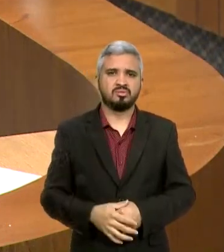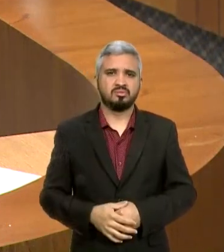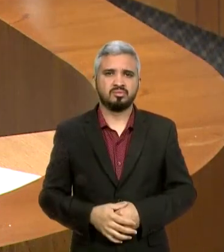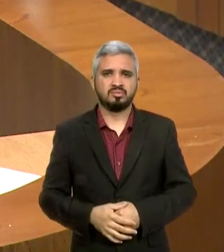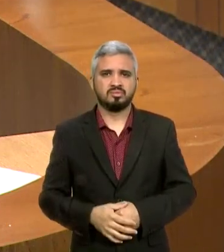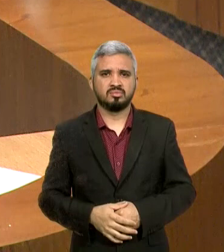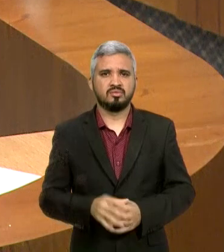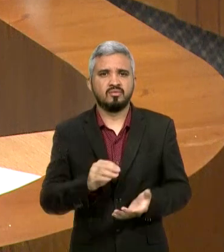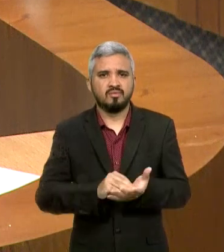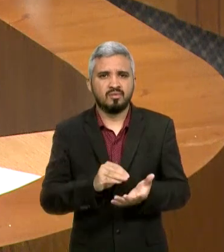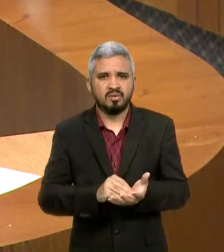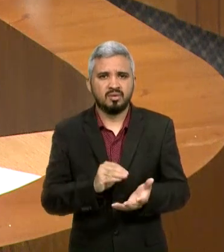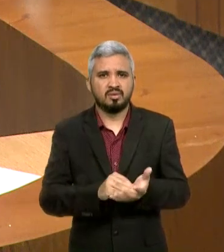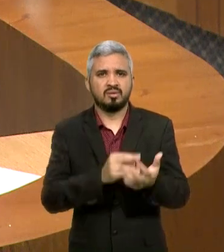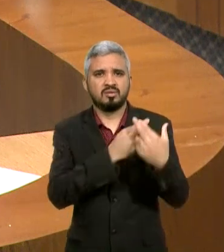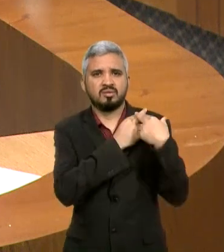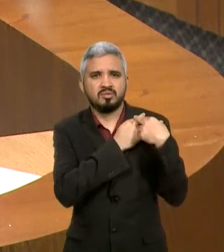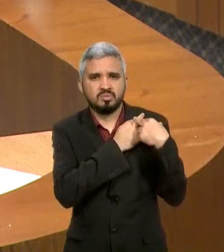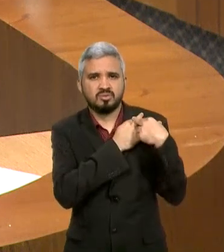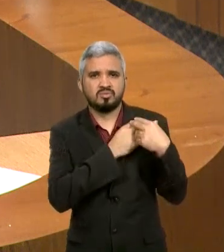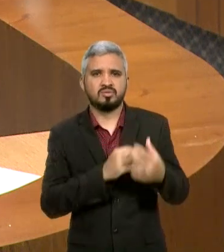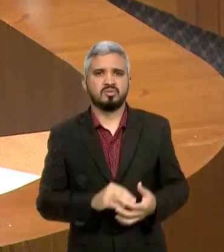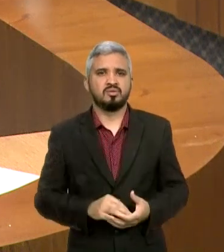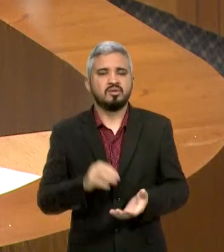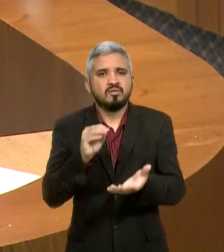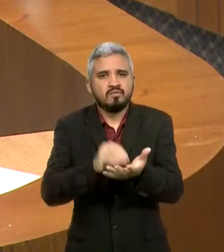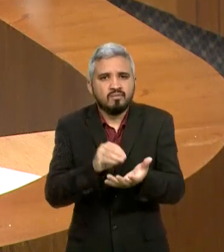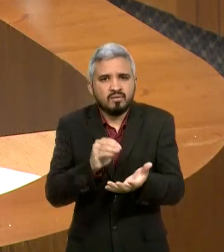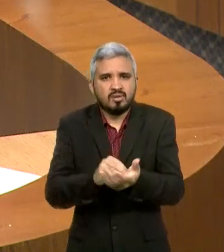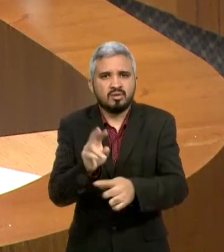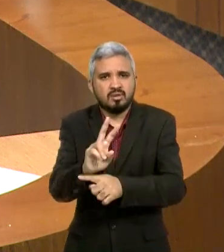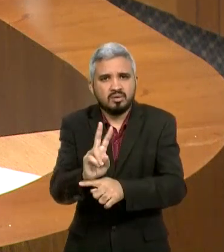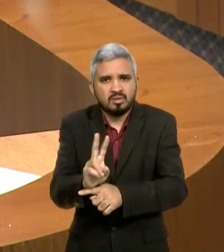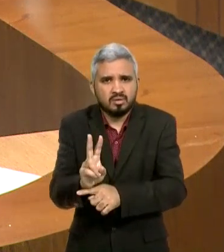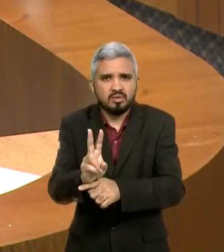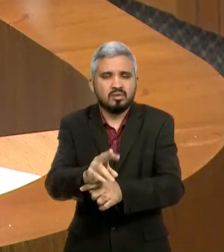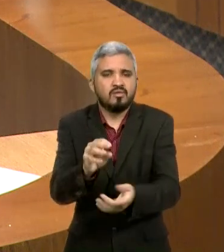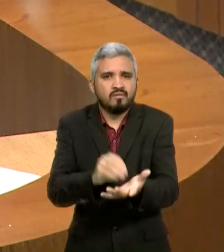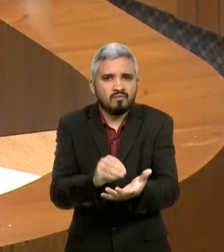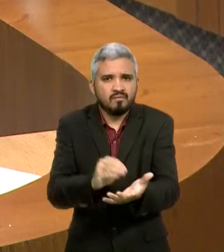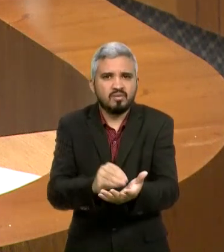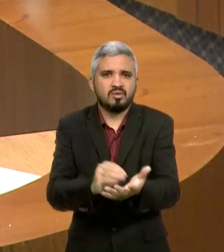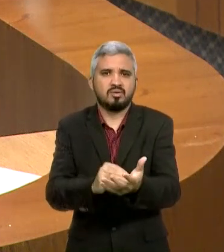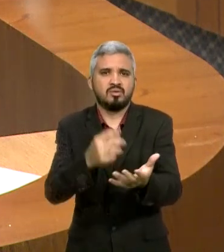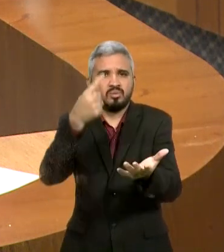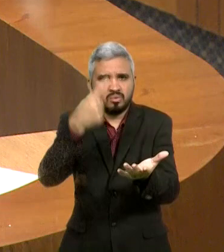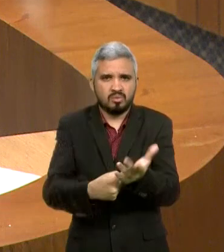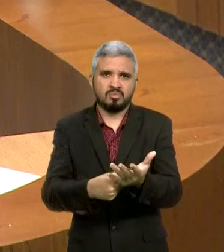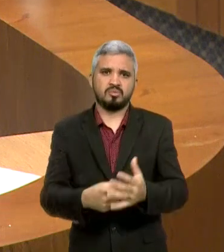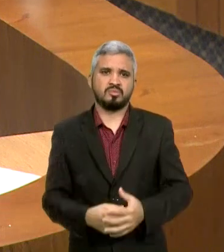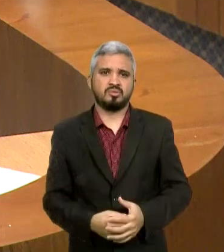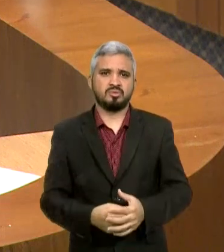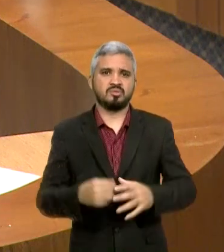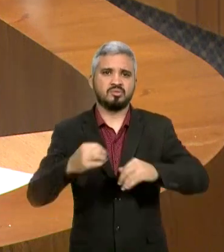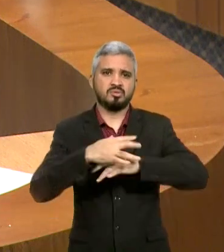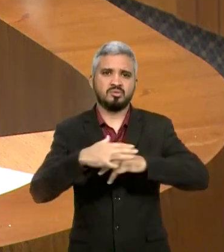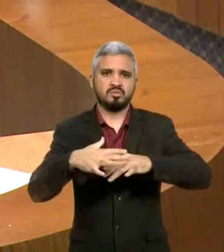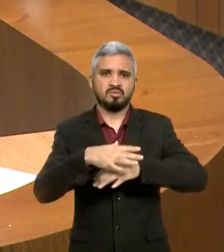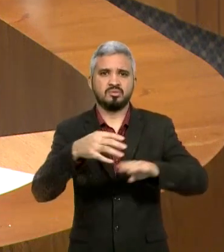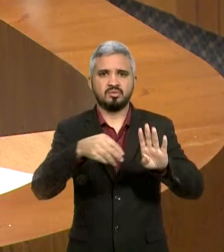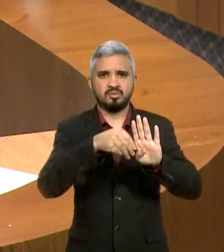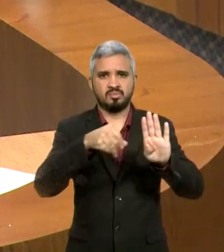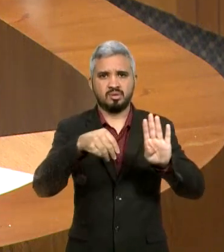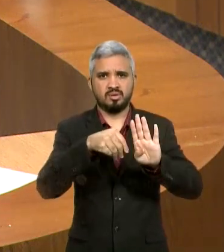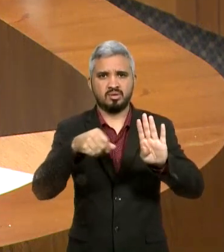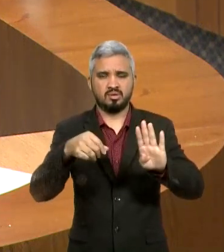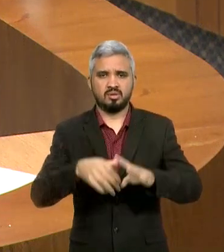de fiscalização, da falta de compromisso na cidade de Barreirinhas, principalmente no momento que nós estamos na iminência de